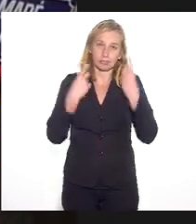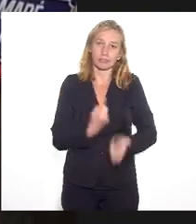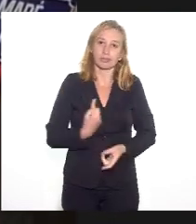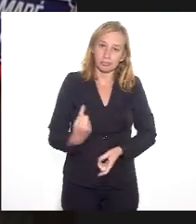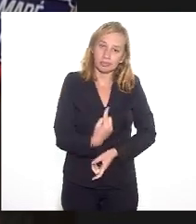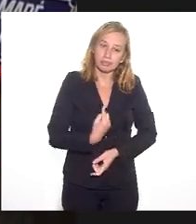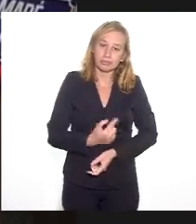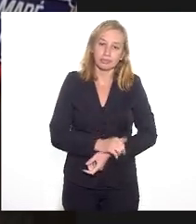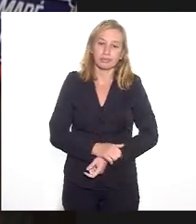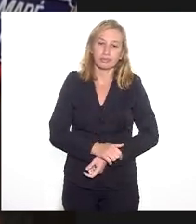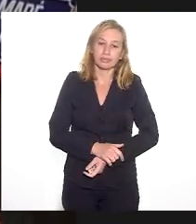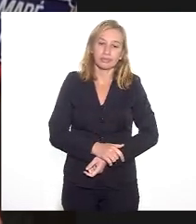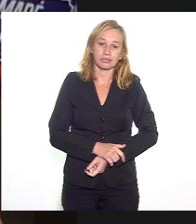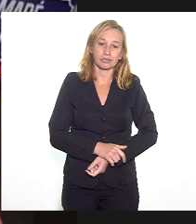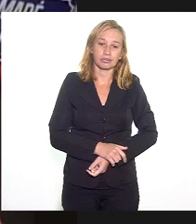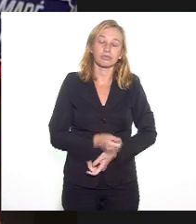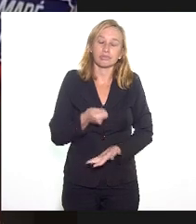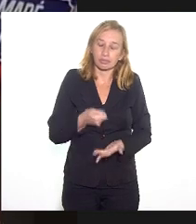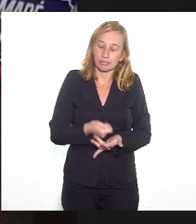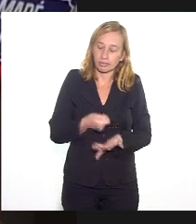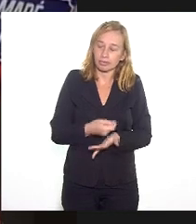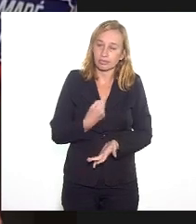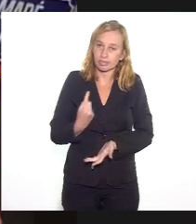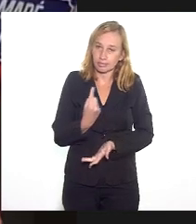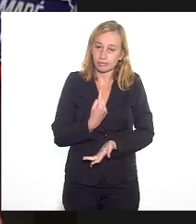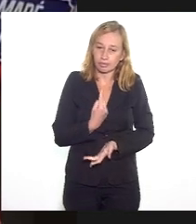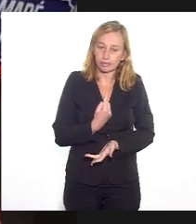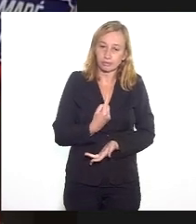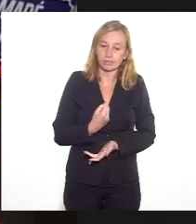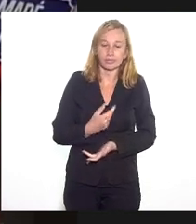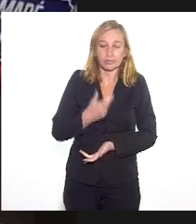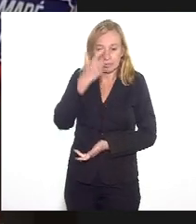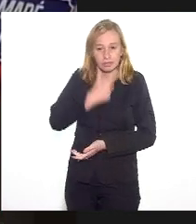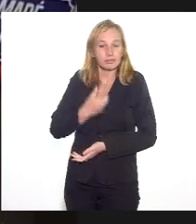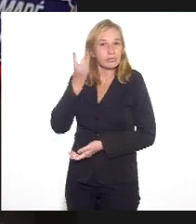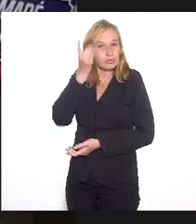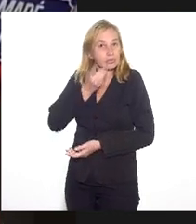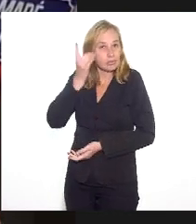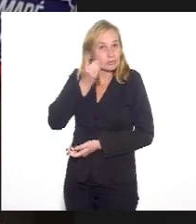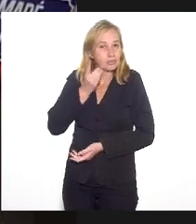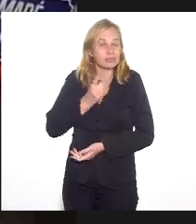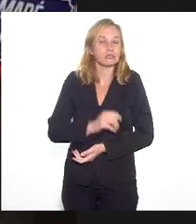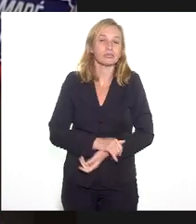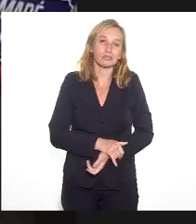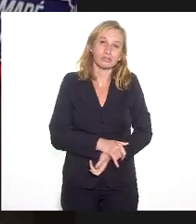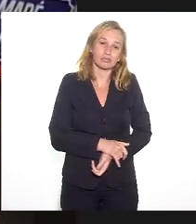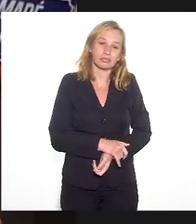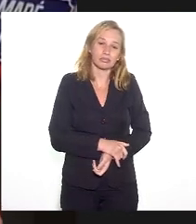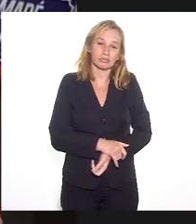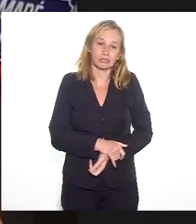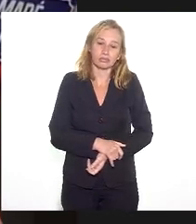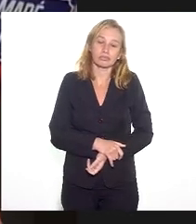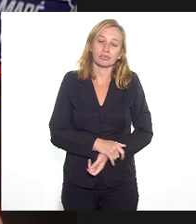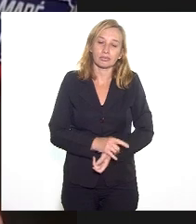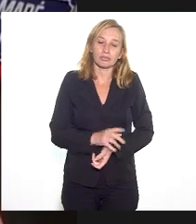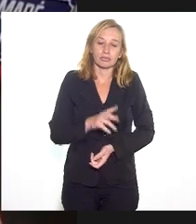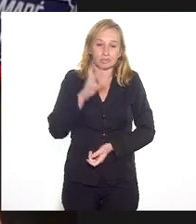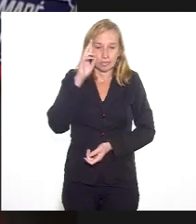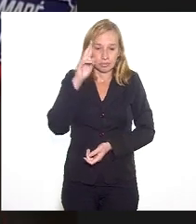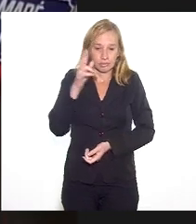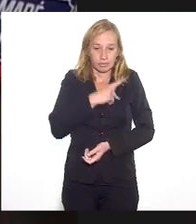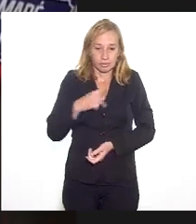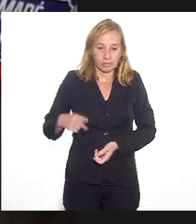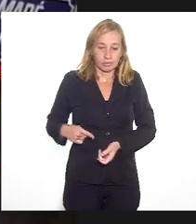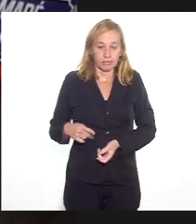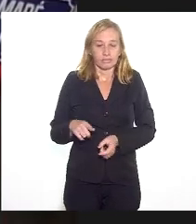a nossa obrigação, enquanto legisladores e legisladoras que somos. Inclusive, senhor presidente,